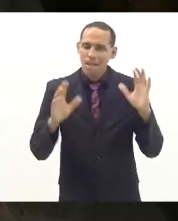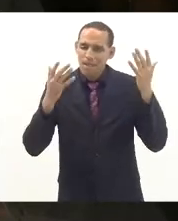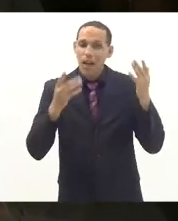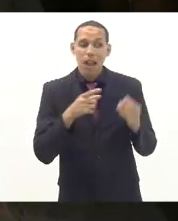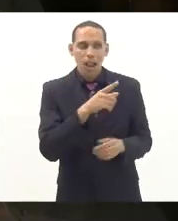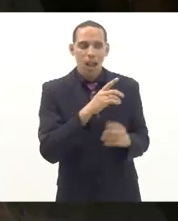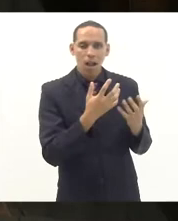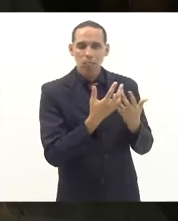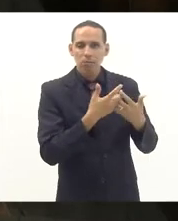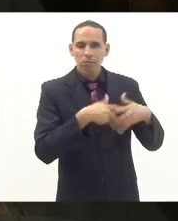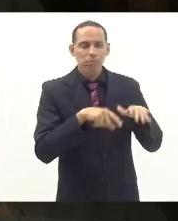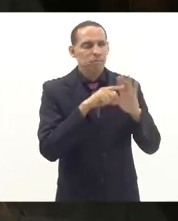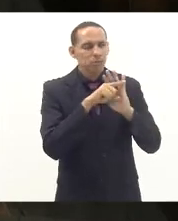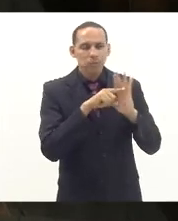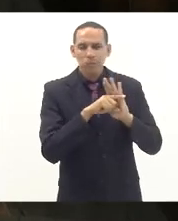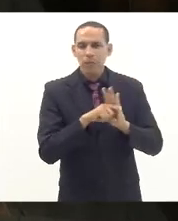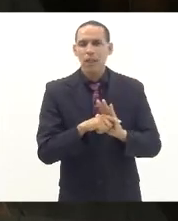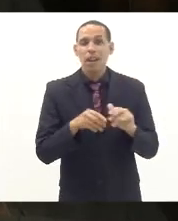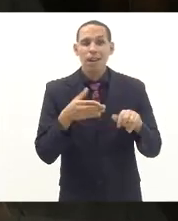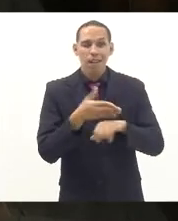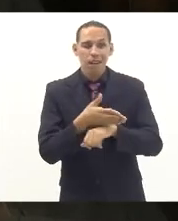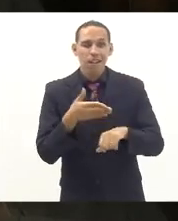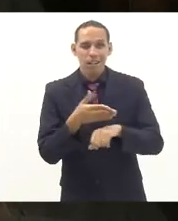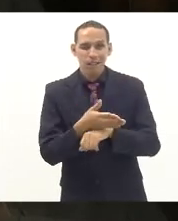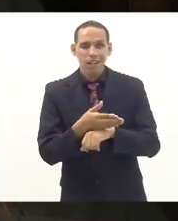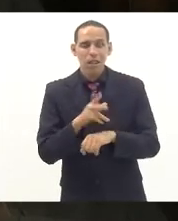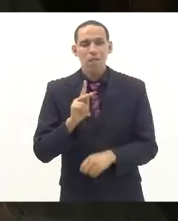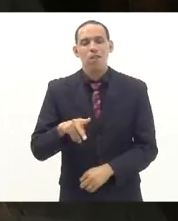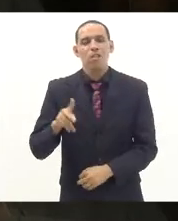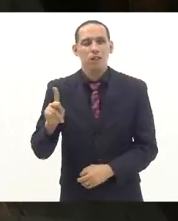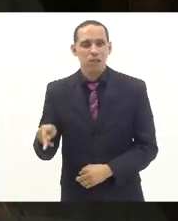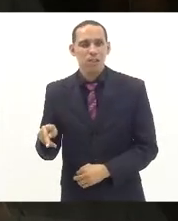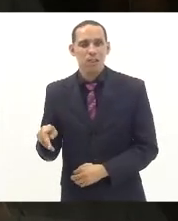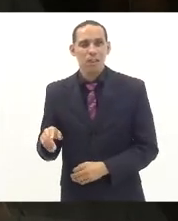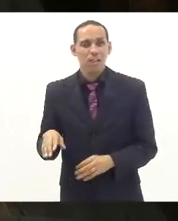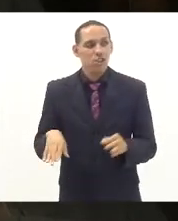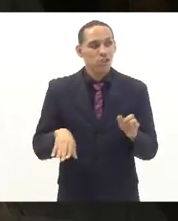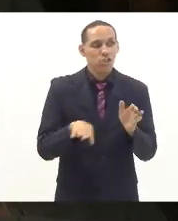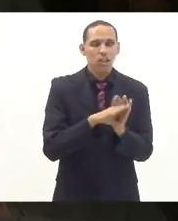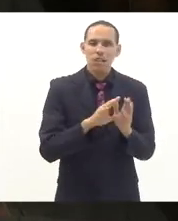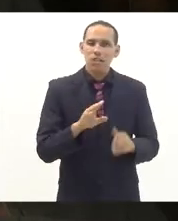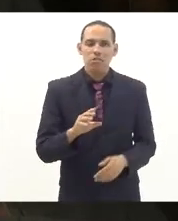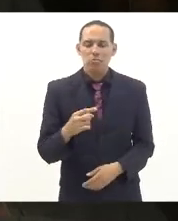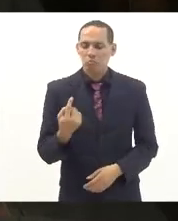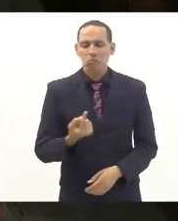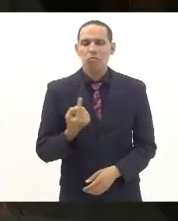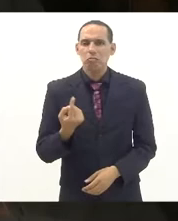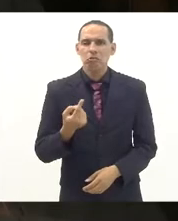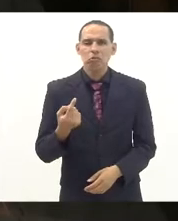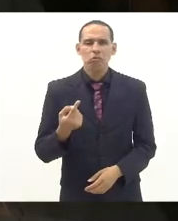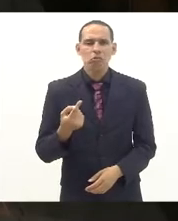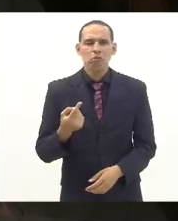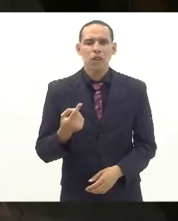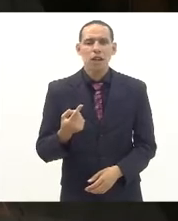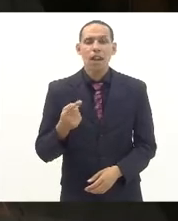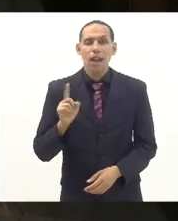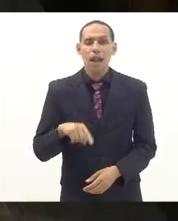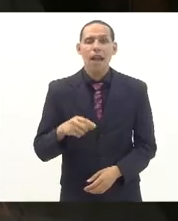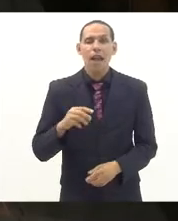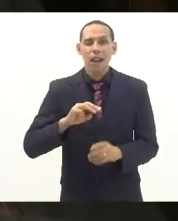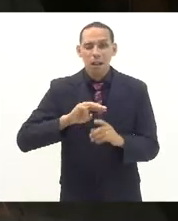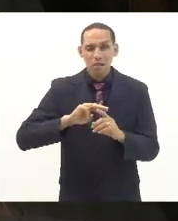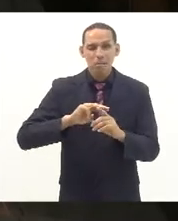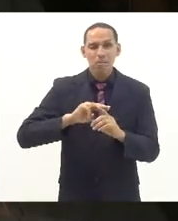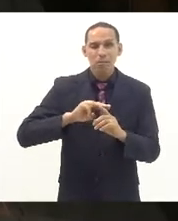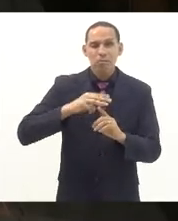pesquisei pessoalmente vi que a entrada Flávio do professor que chegasse lá avulsamente avulsamente era quase